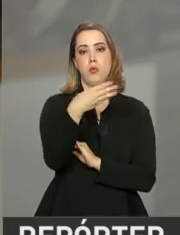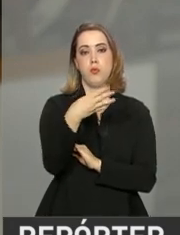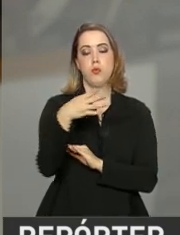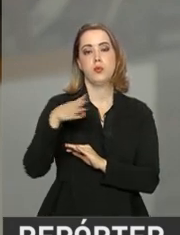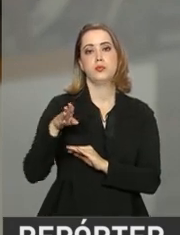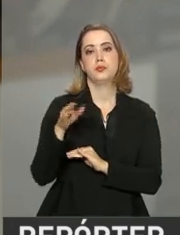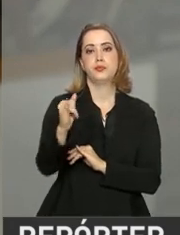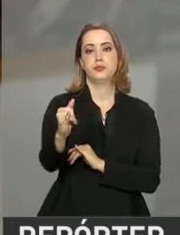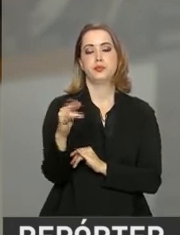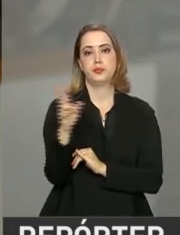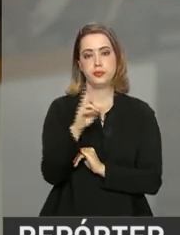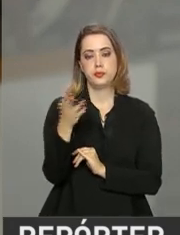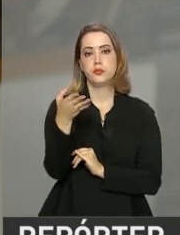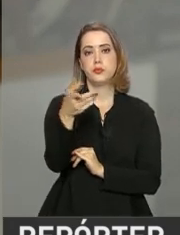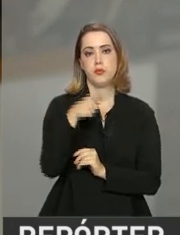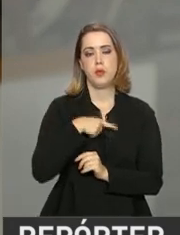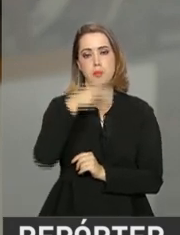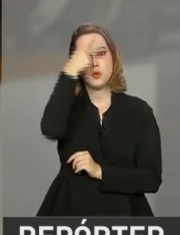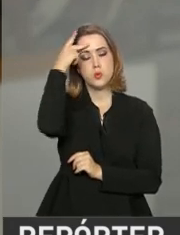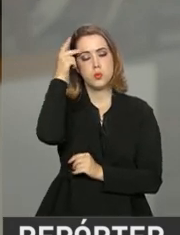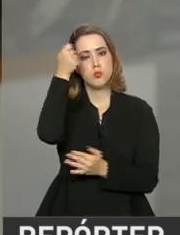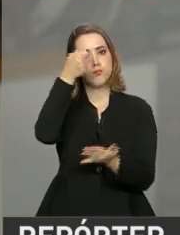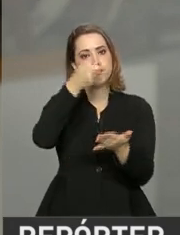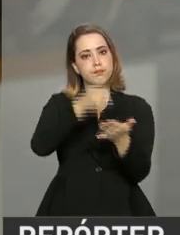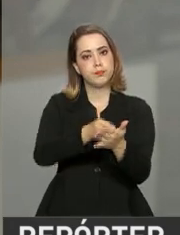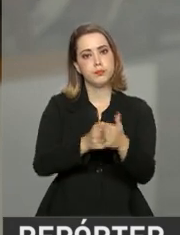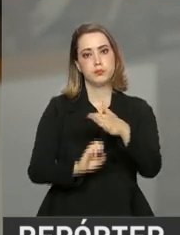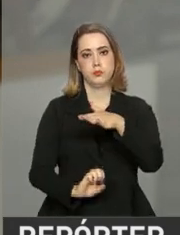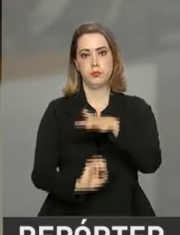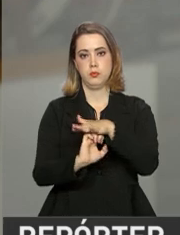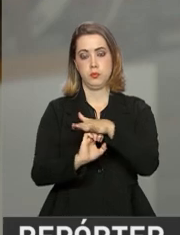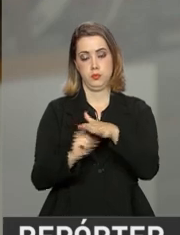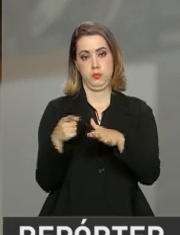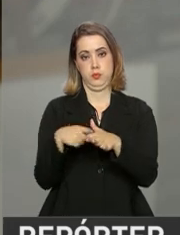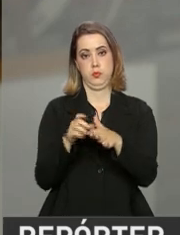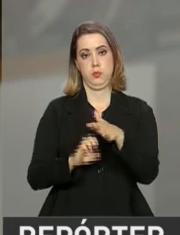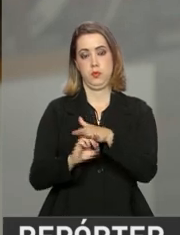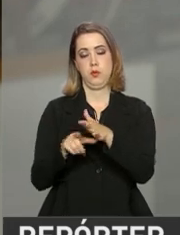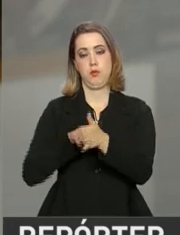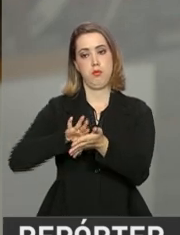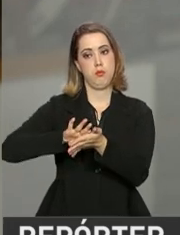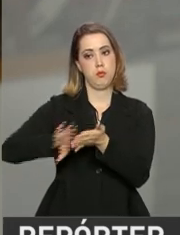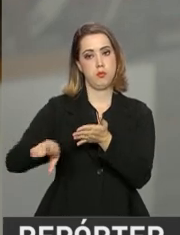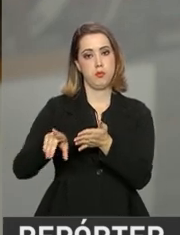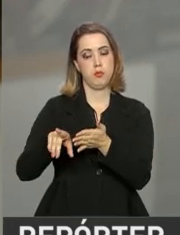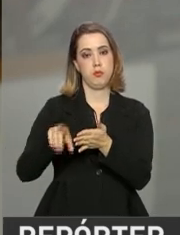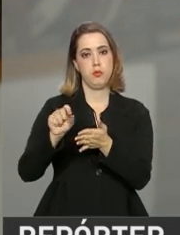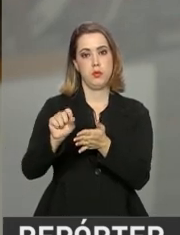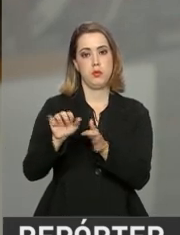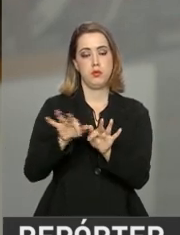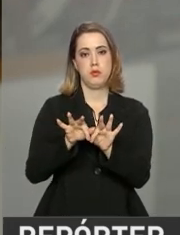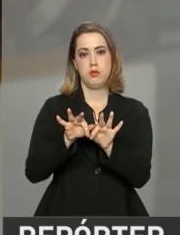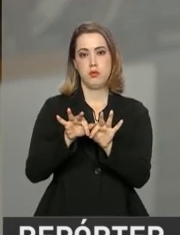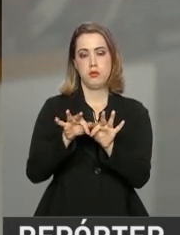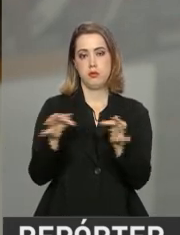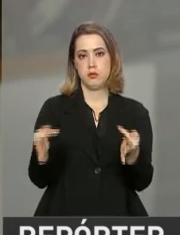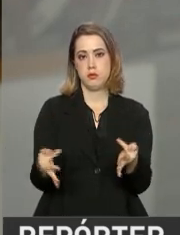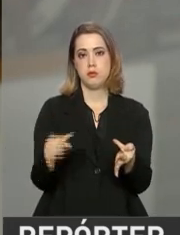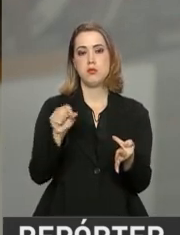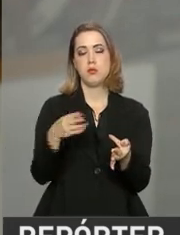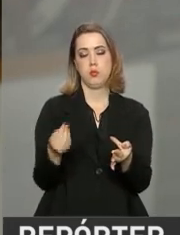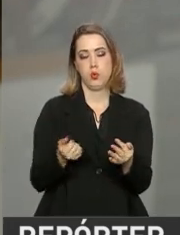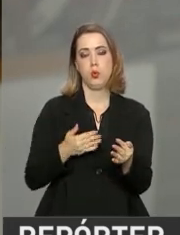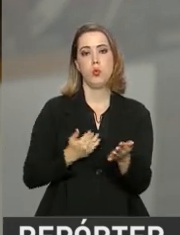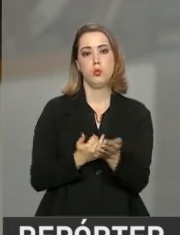bilhões deais quem regularizar a situação dentro do prazo terá a exclusão do Simples Nacional Tornada sem efeito